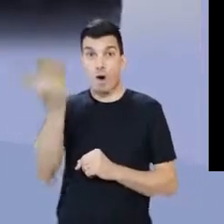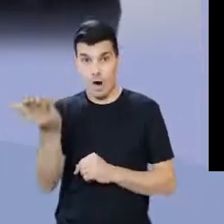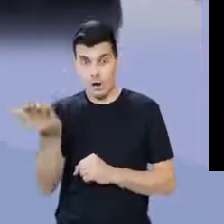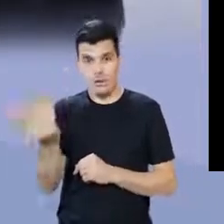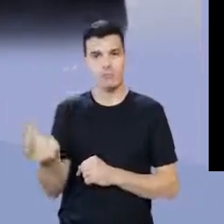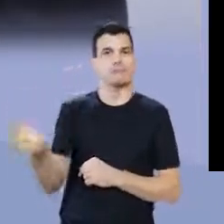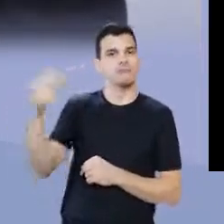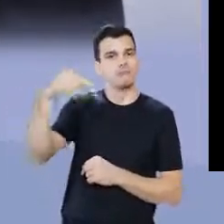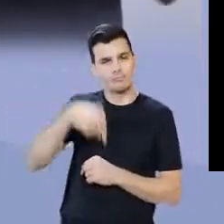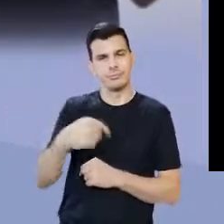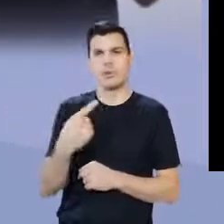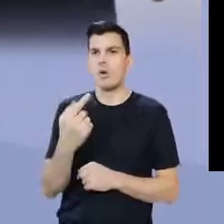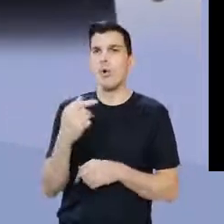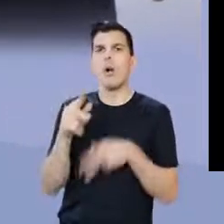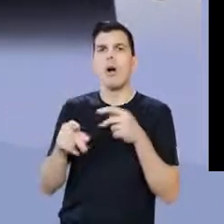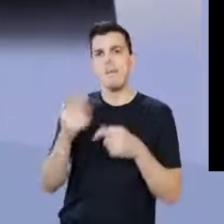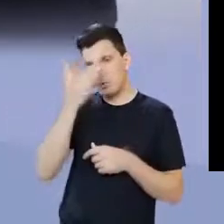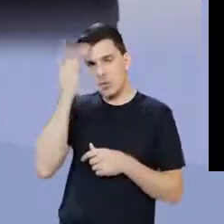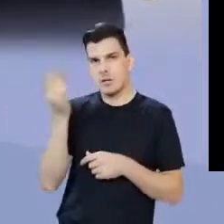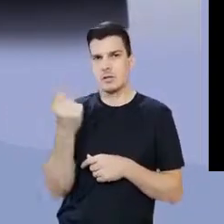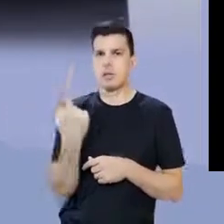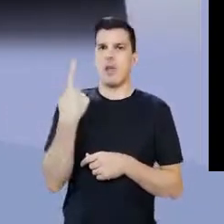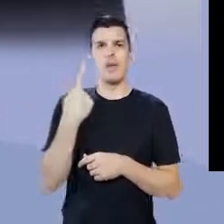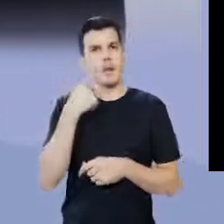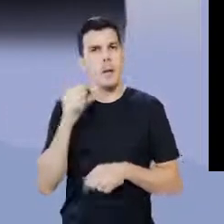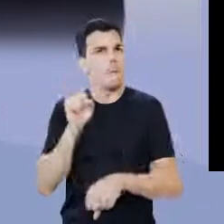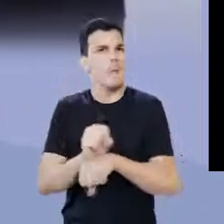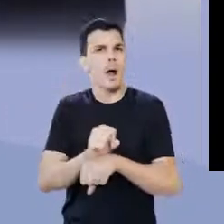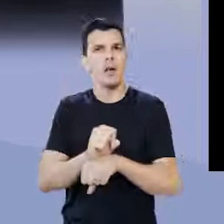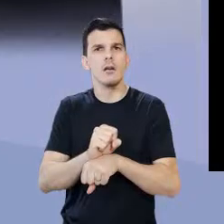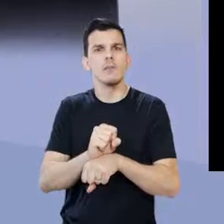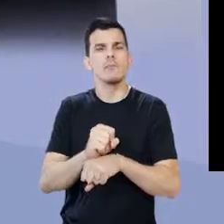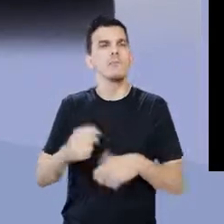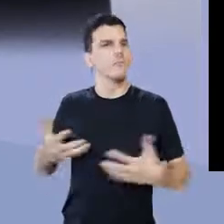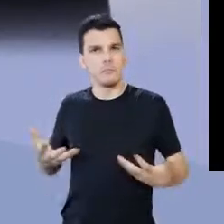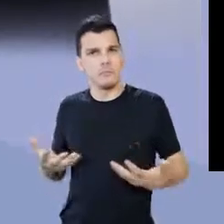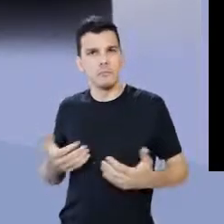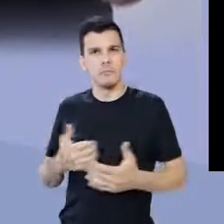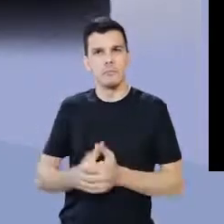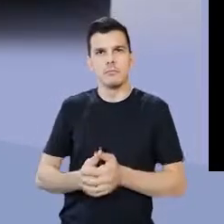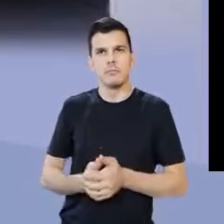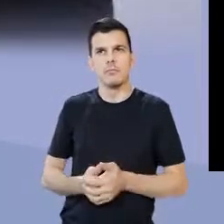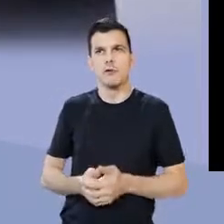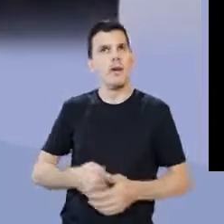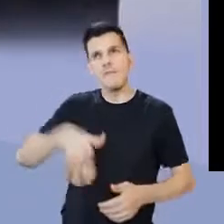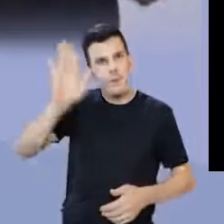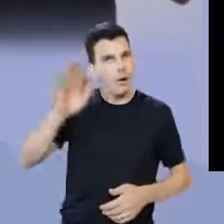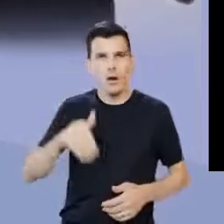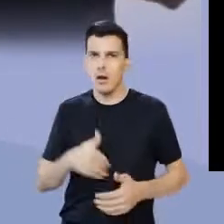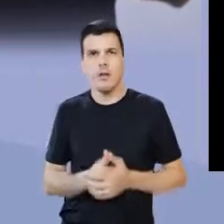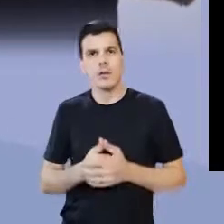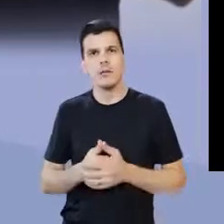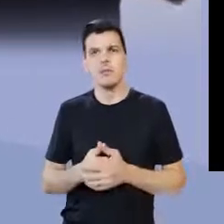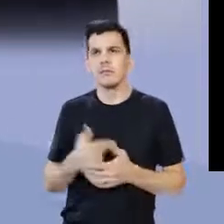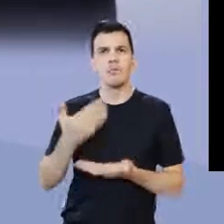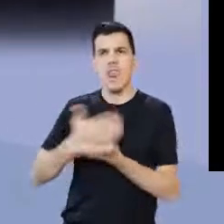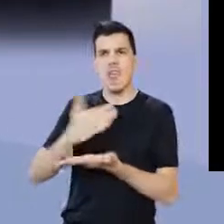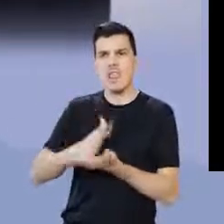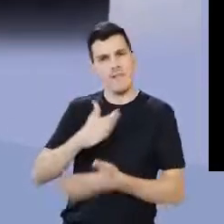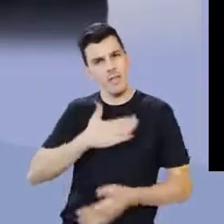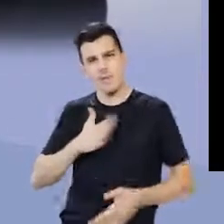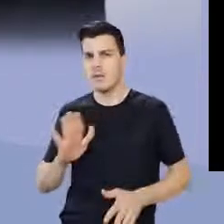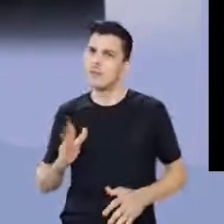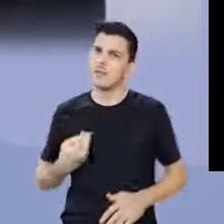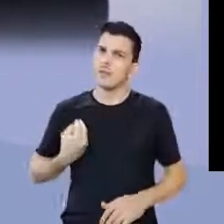um dos seus primos, alguém estranho. Você para a briga junto a todos os primos para o quê? Para botar para correr esse indivíduo que não tem nada a